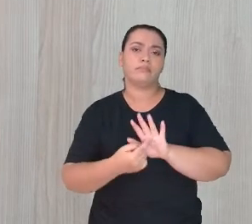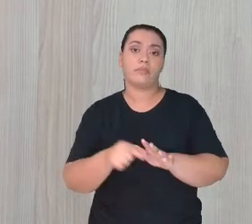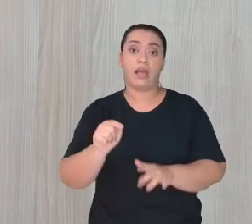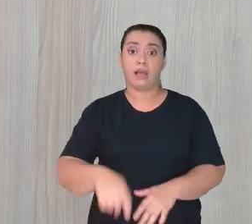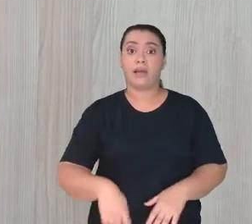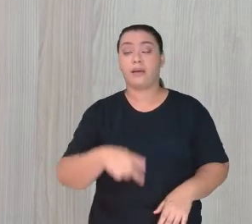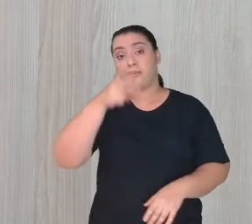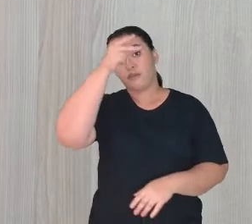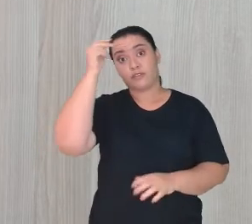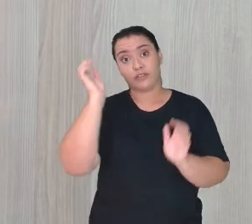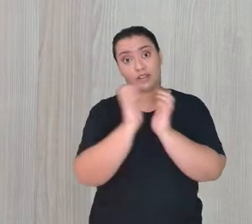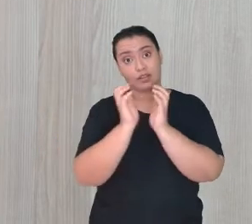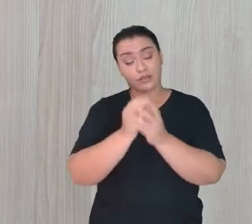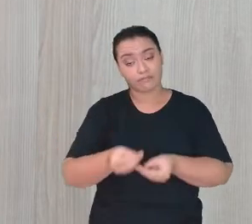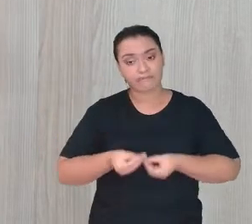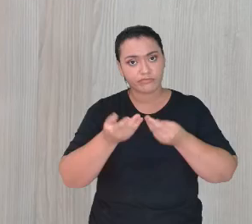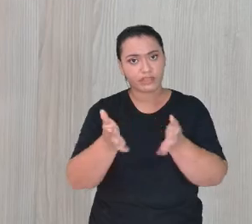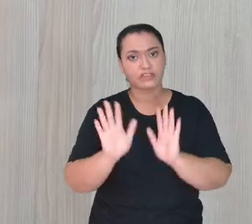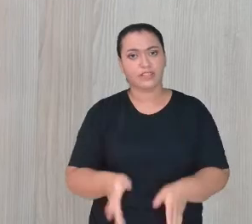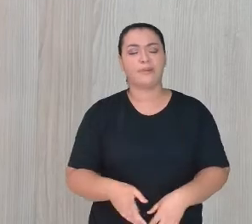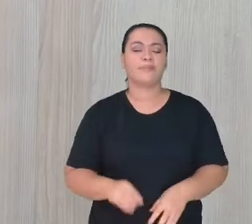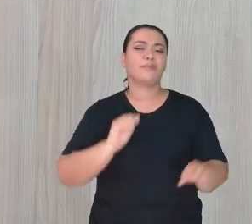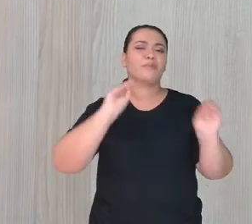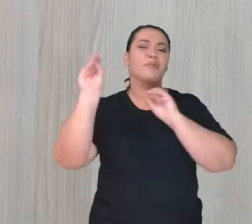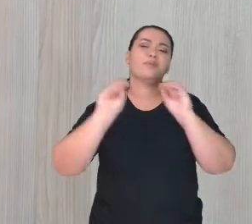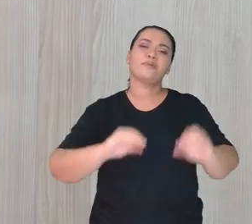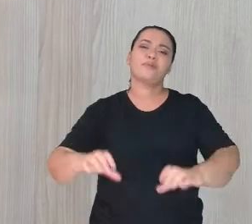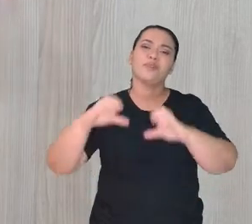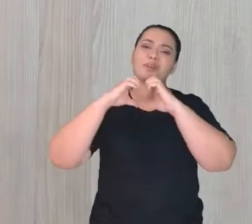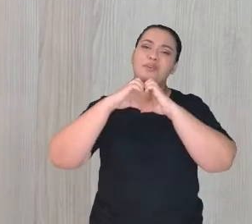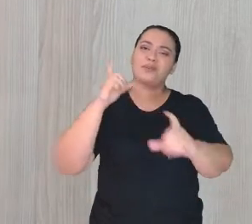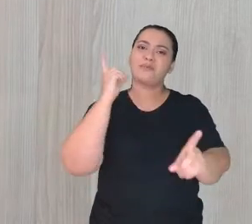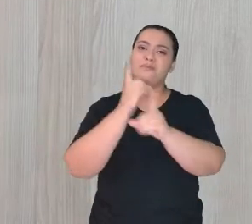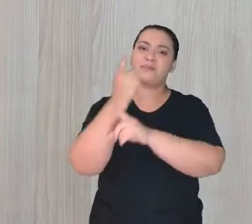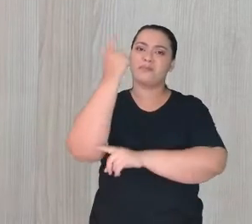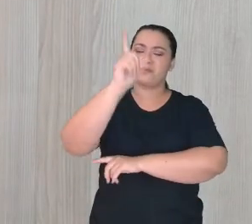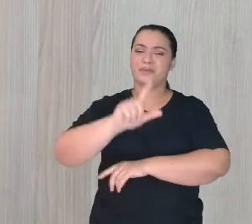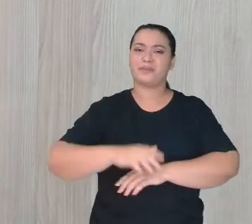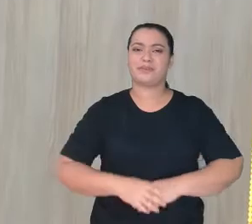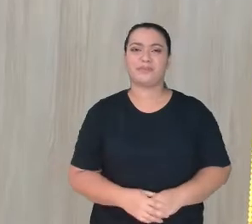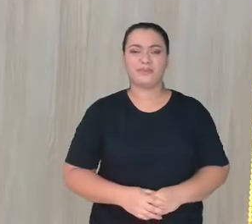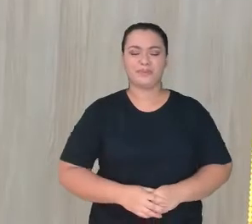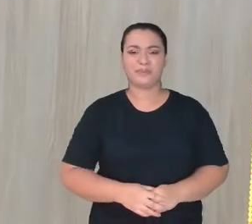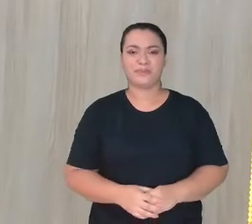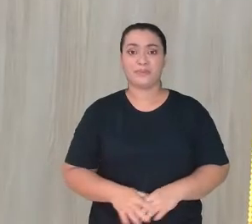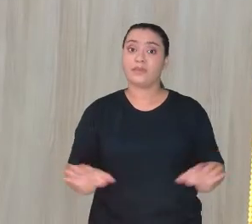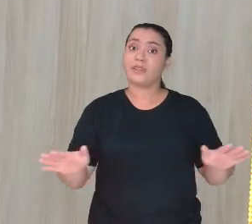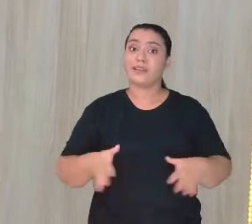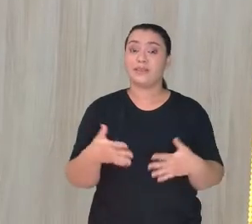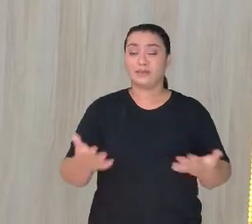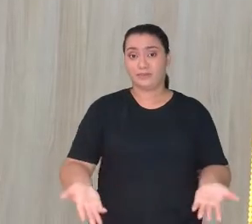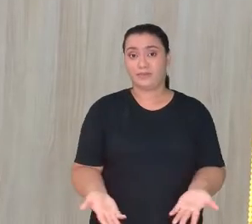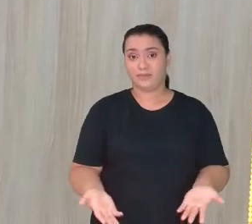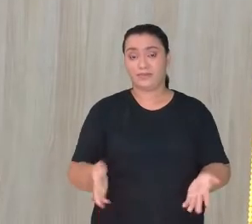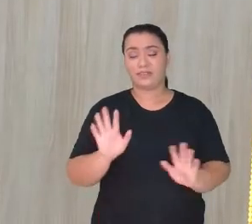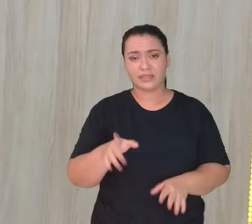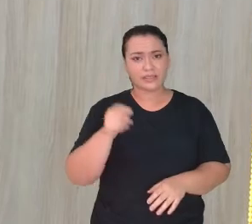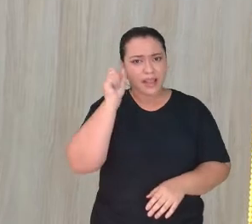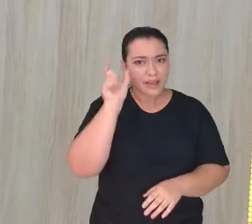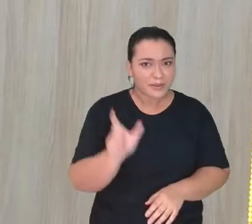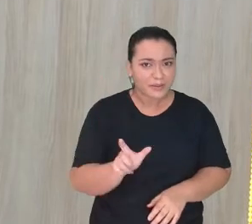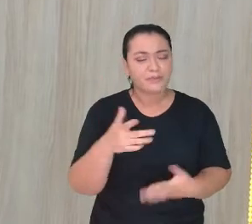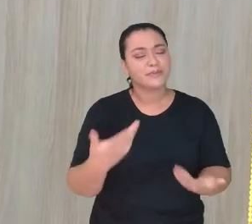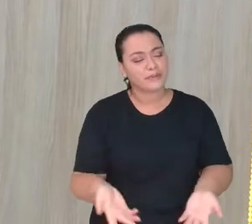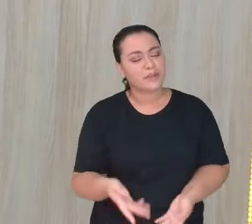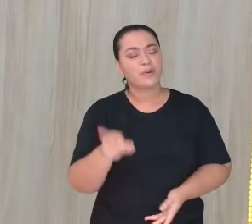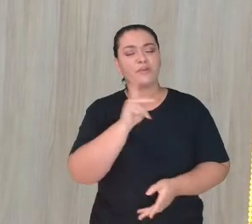Recife oferece para você, tá bom? Um cheiro no seu coração e até a próxima aula. Então, meus queridos, já se ligou aí que Pedro deu um recado,